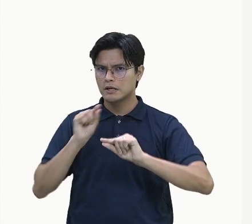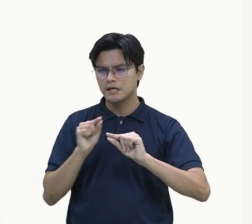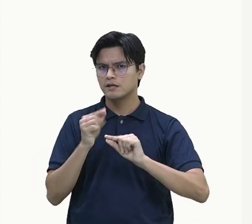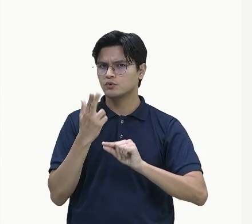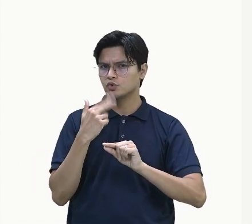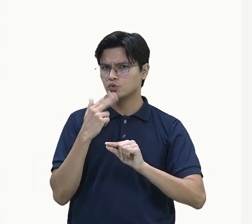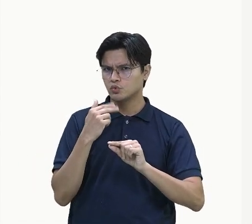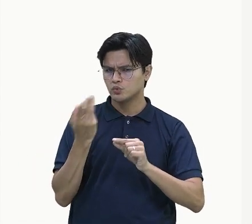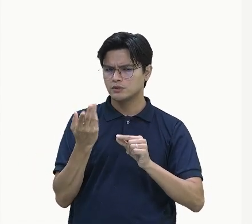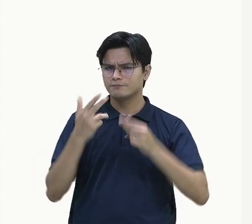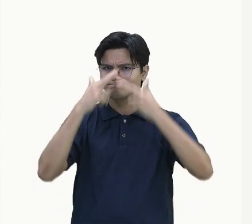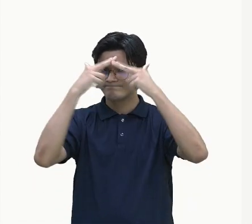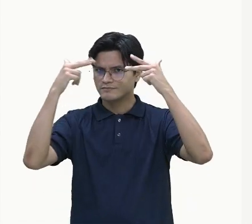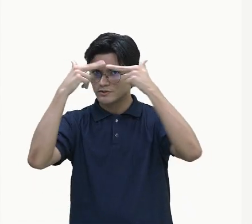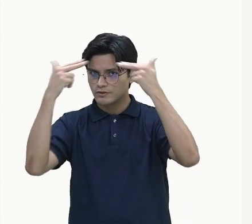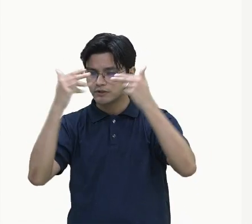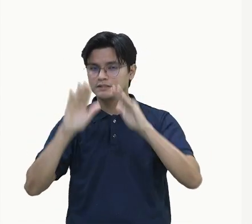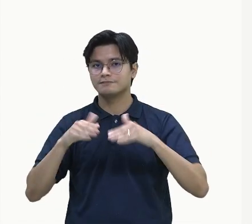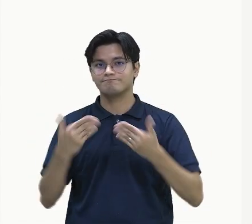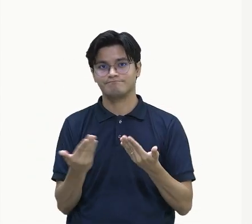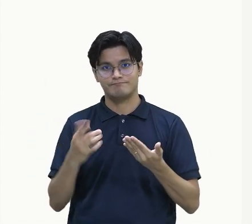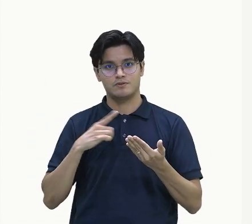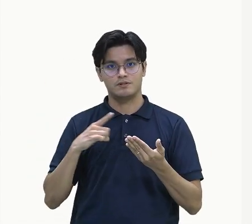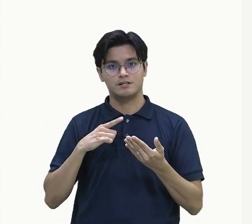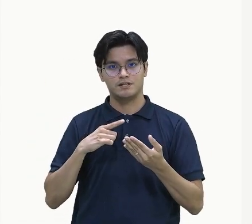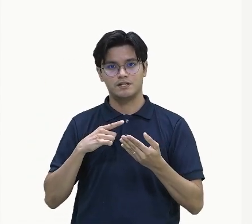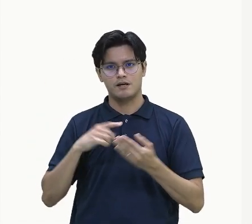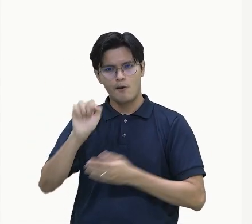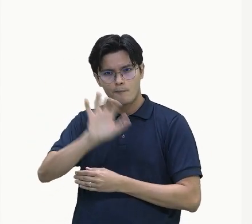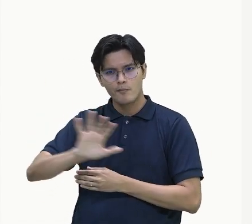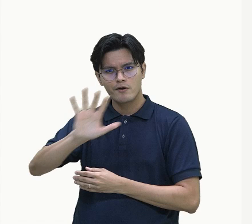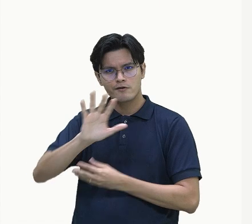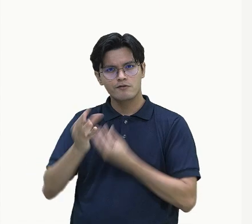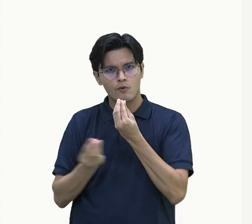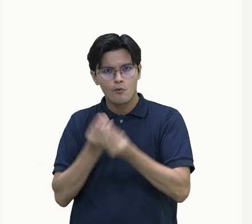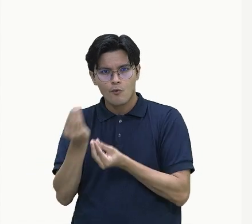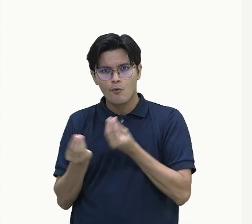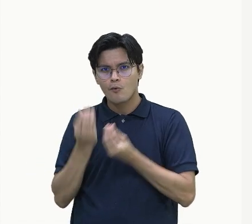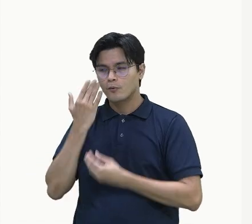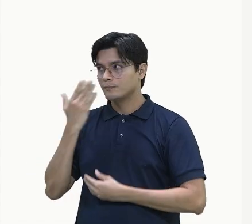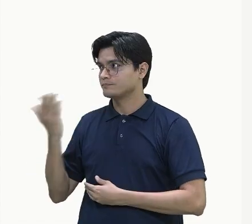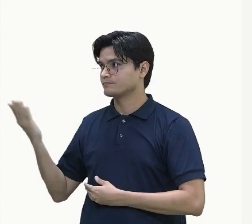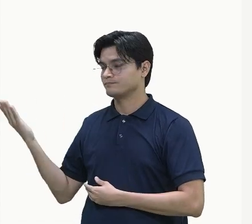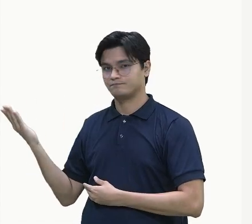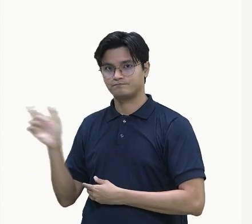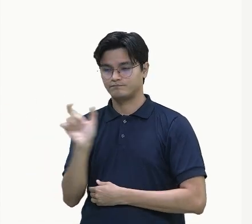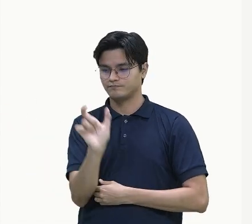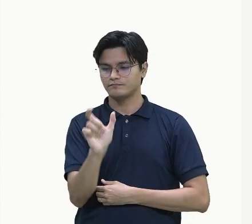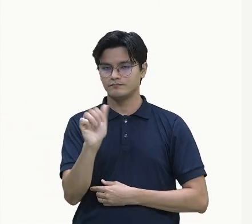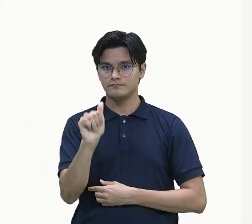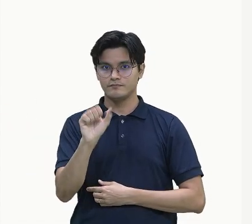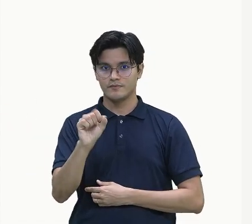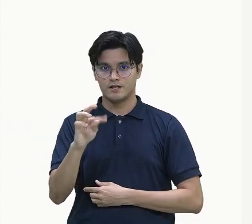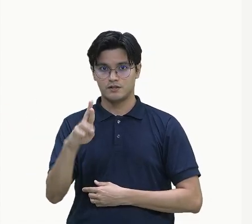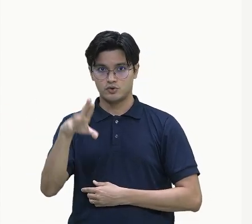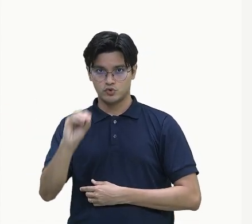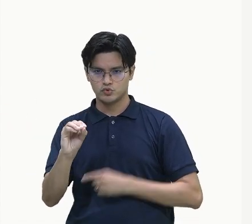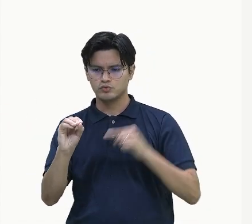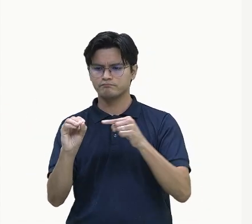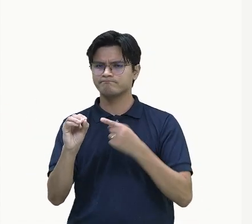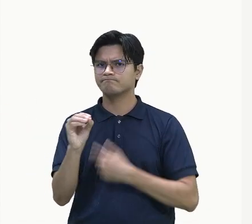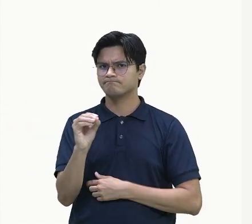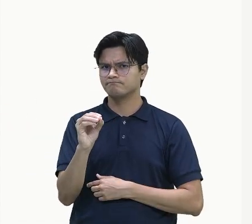hematoencefálica. Então, os astrócitos eles vão ter esse aspecto aqui, olha. Astro não lembra estrela? Né? Temos